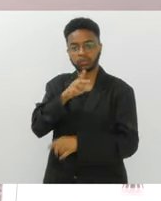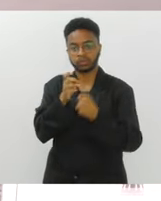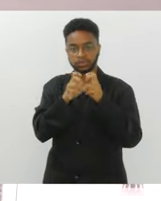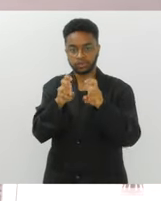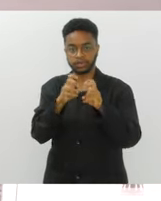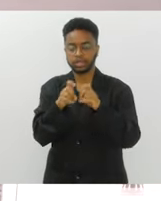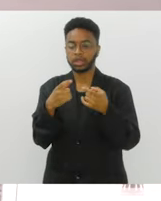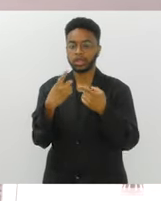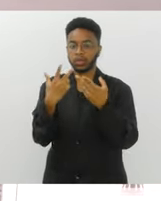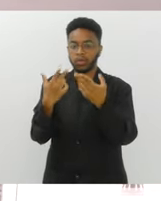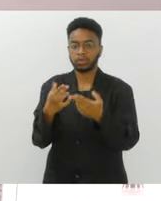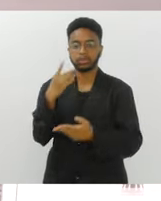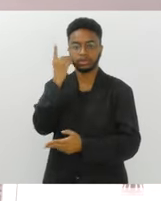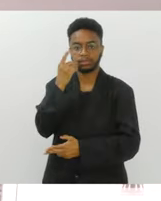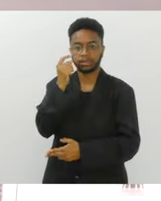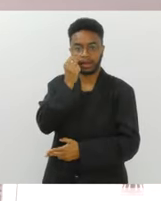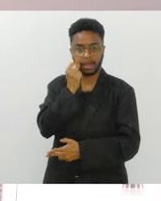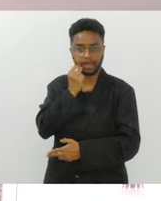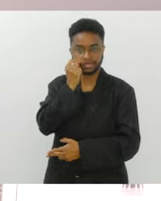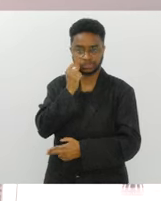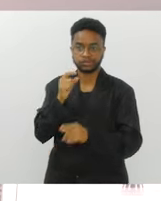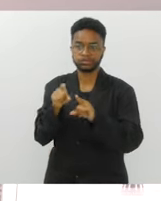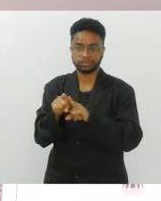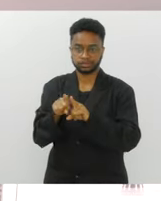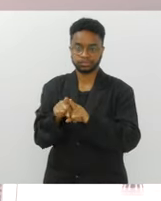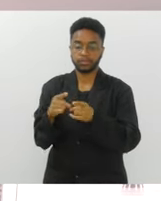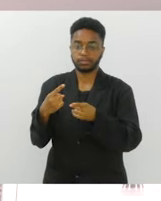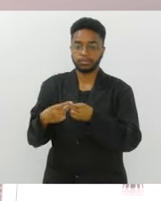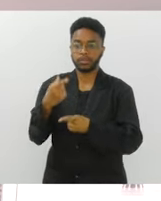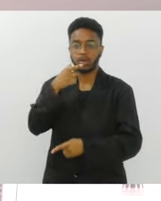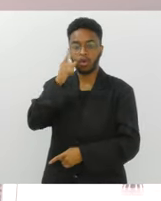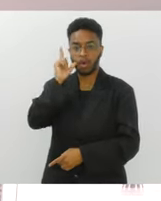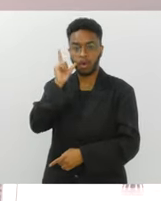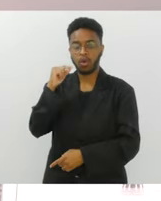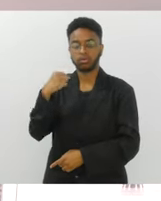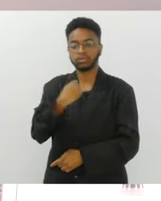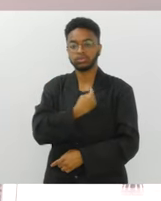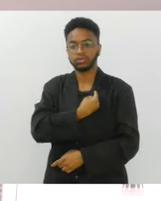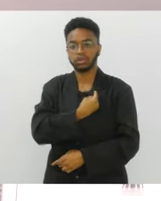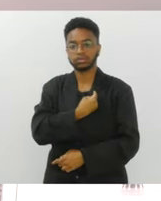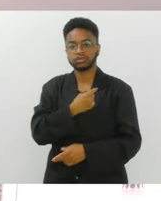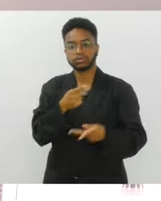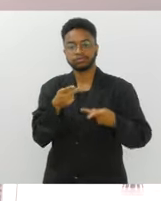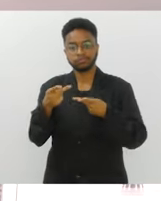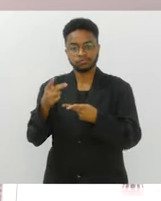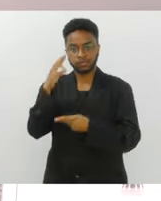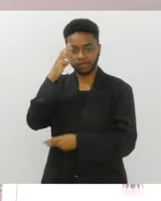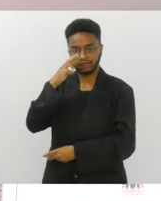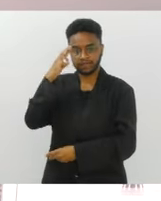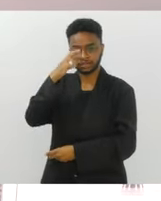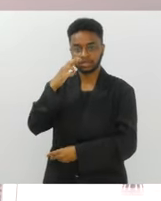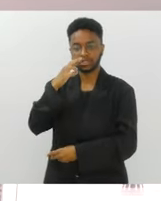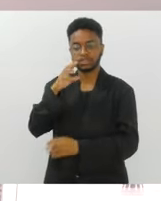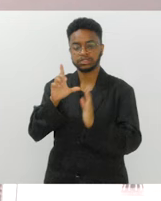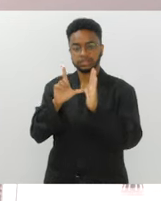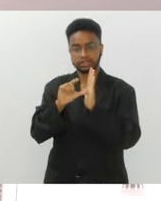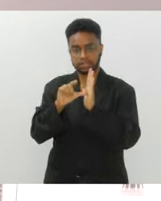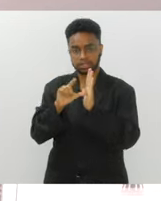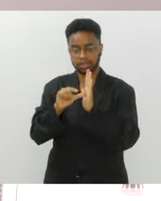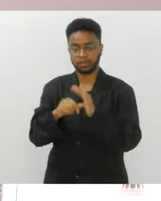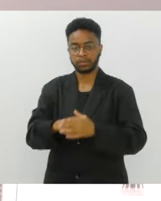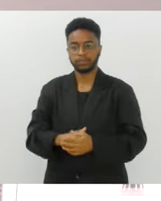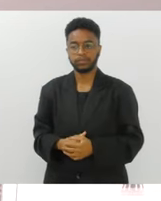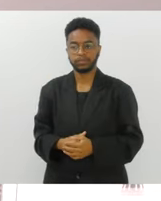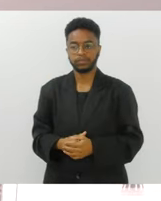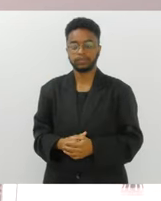deputado Ratinho, né, deputado? Ontem estivemos lá fazendo uma fiscalização na Central do Brasil, o